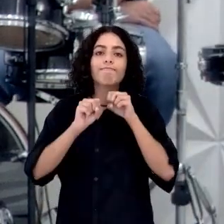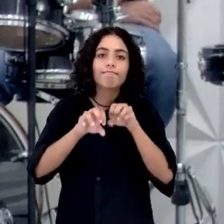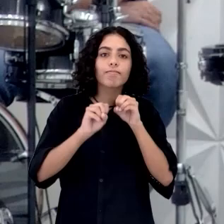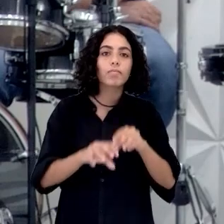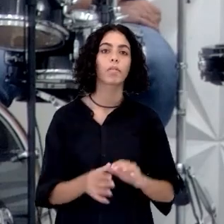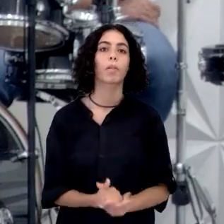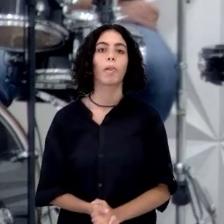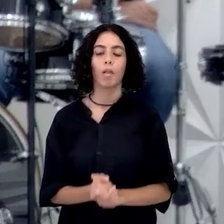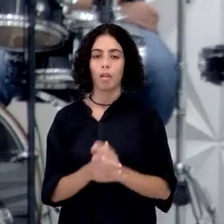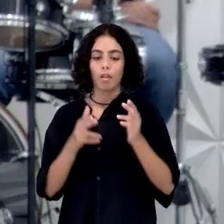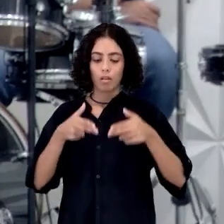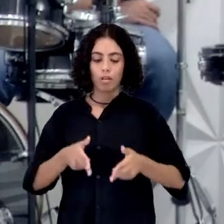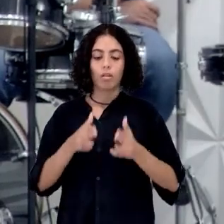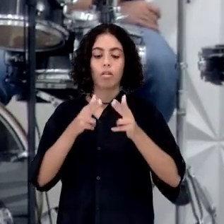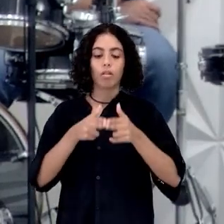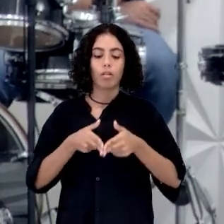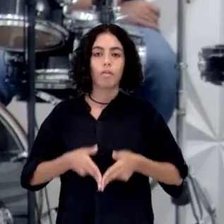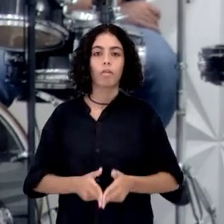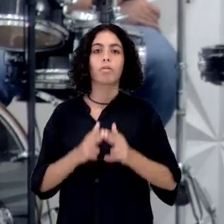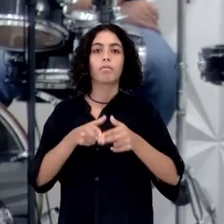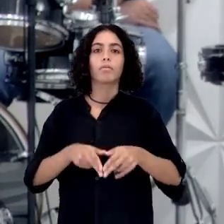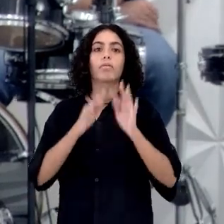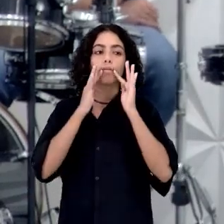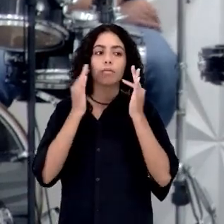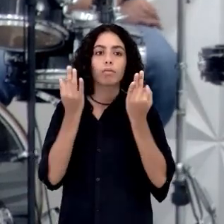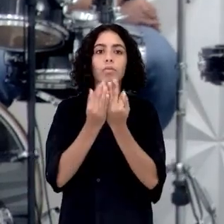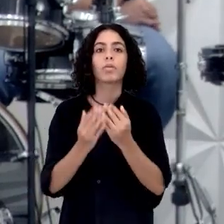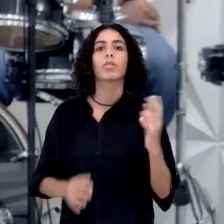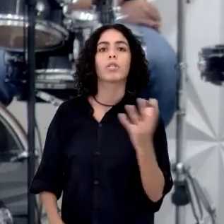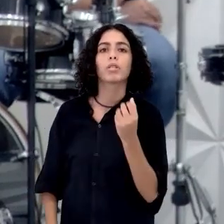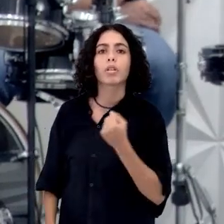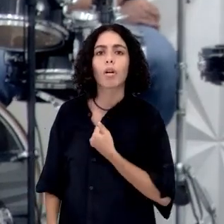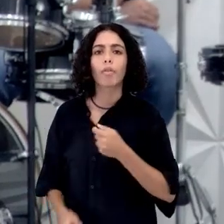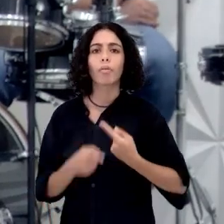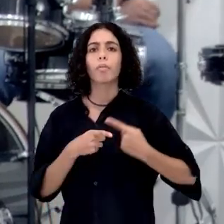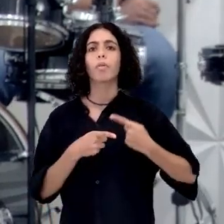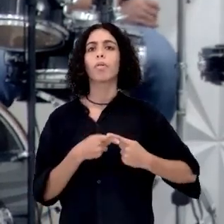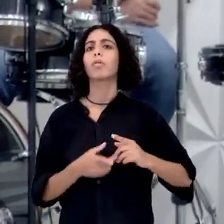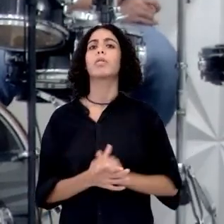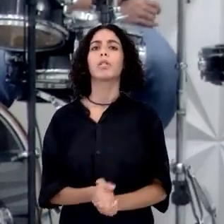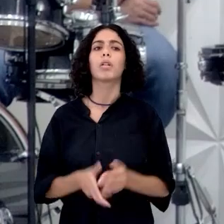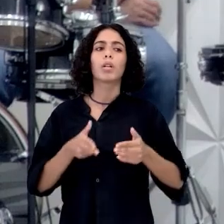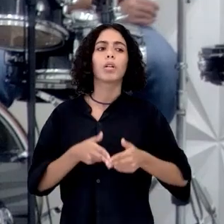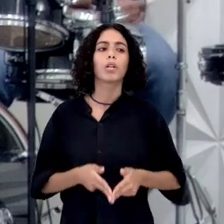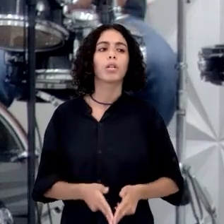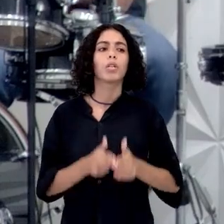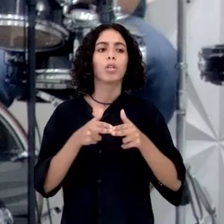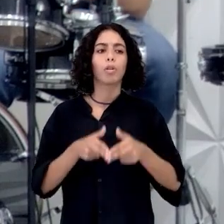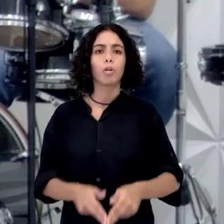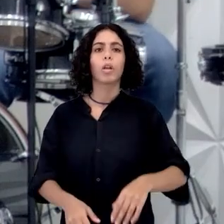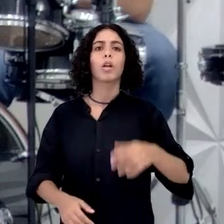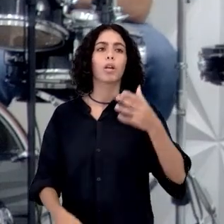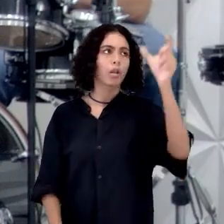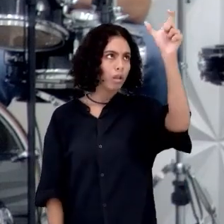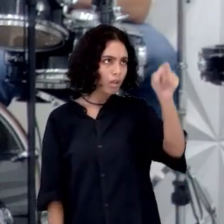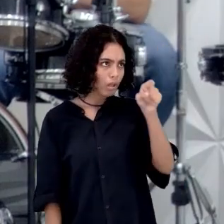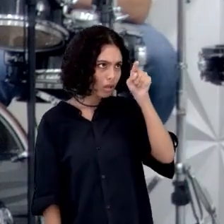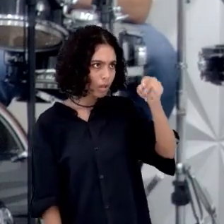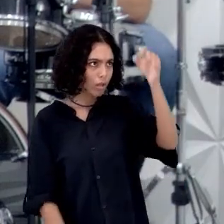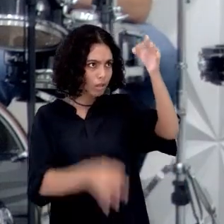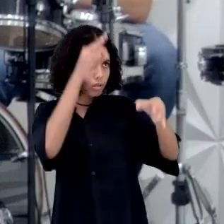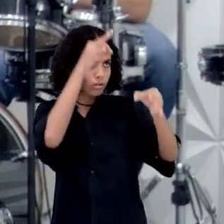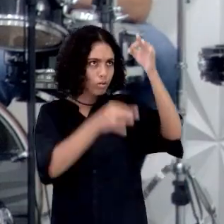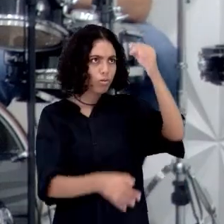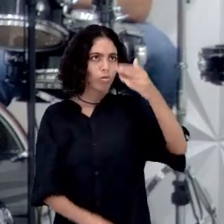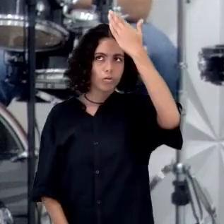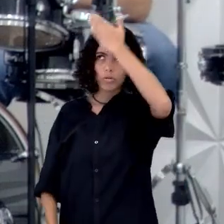foi salva por quê? Porque ele era um homem justo perante o Senhor.